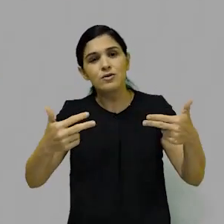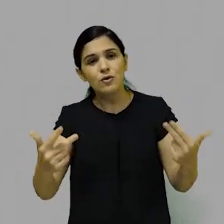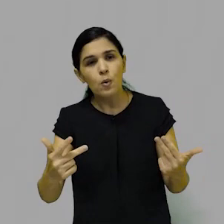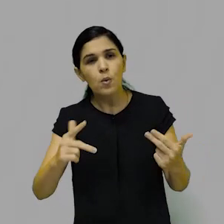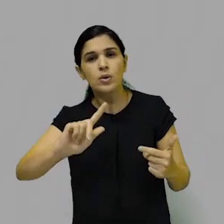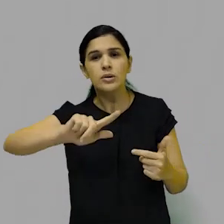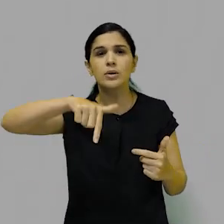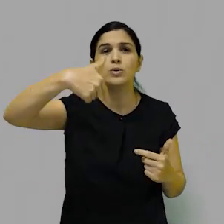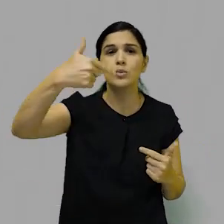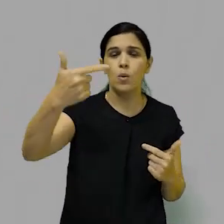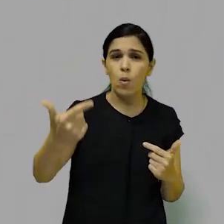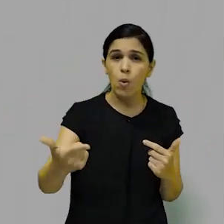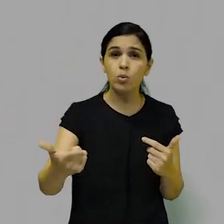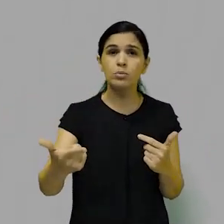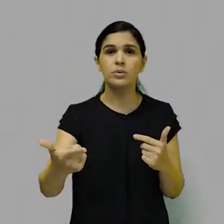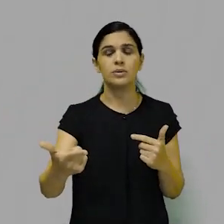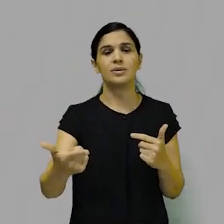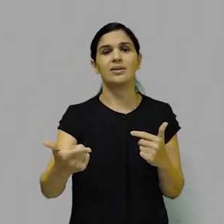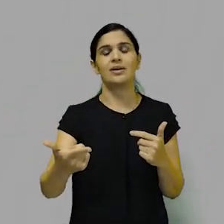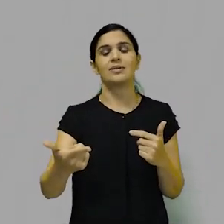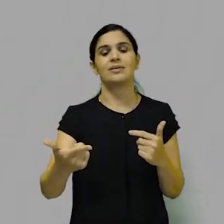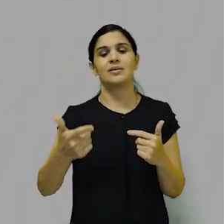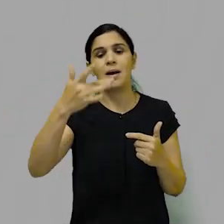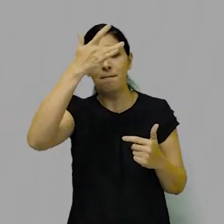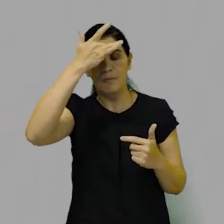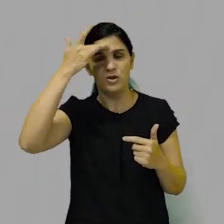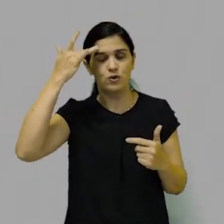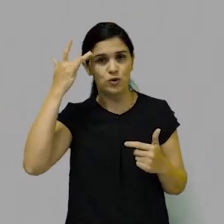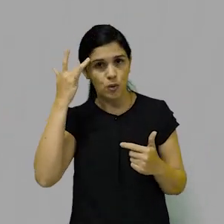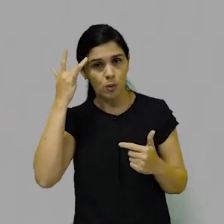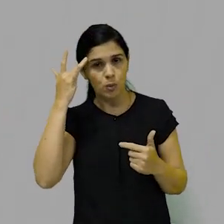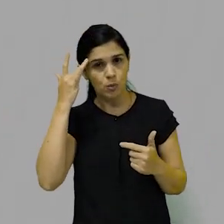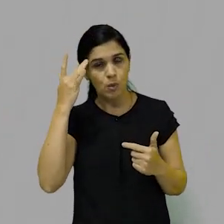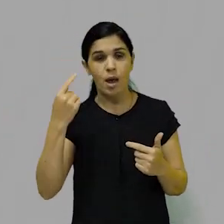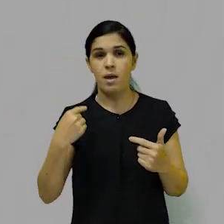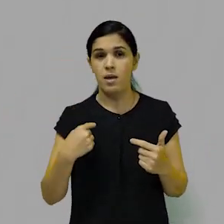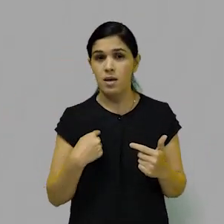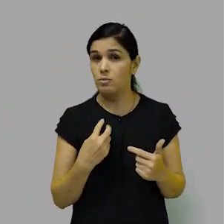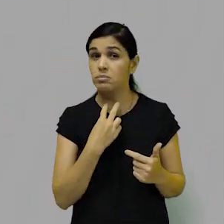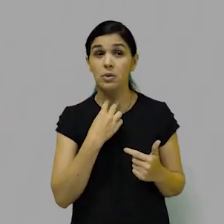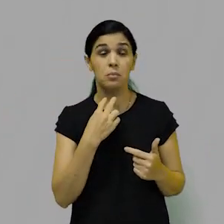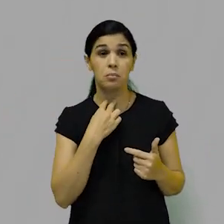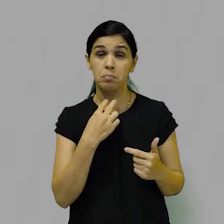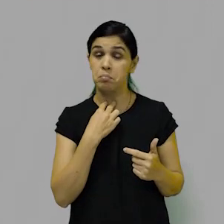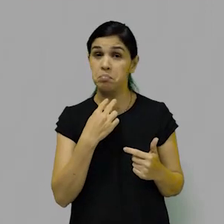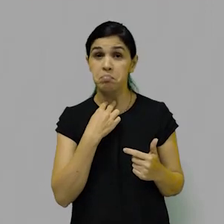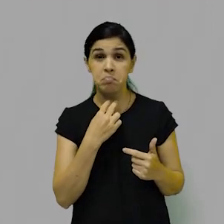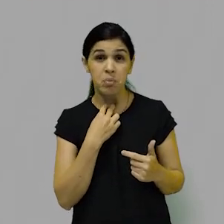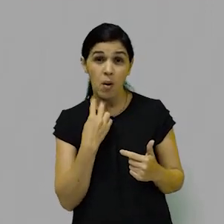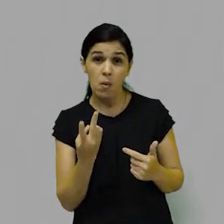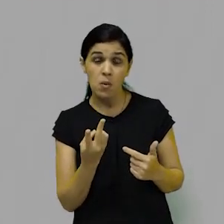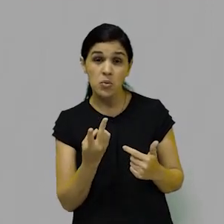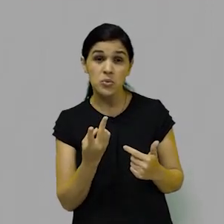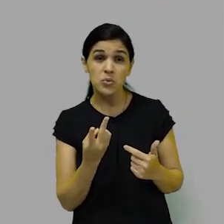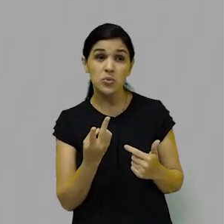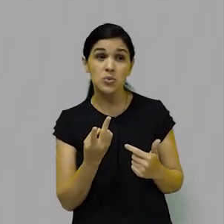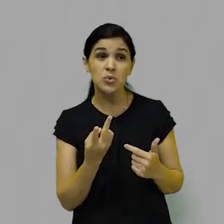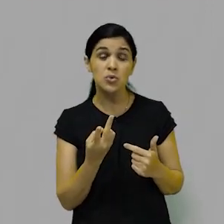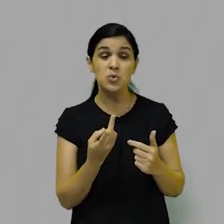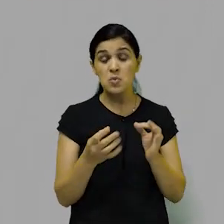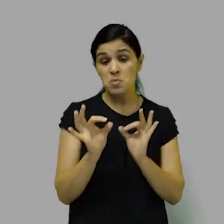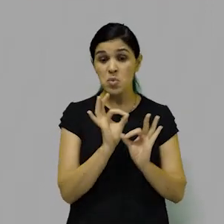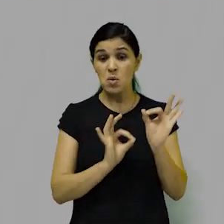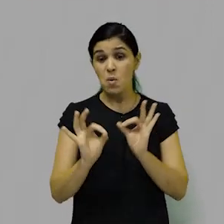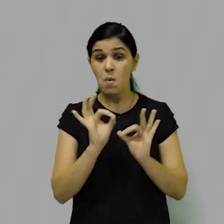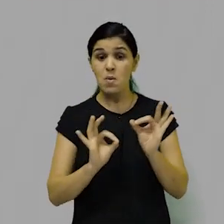pensar e analisar. Eu não posso tentar me adequar, ou eu devo tentar combater